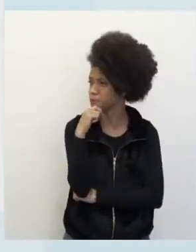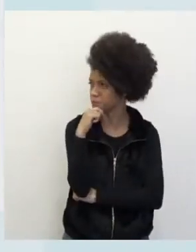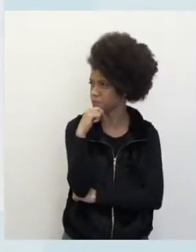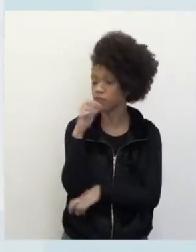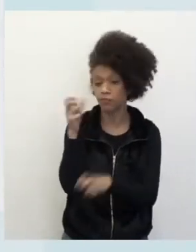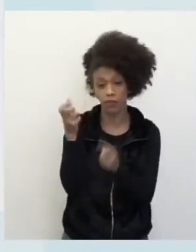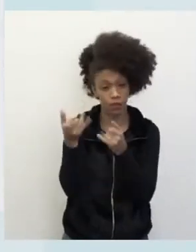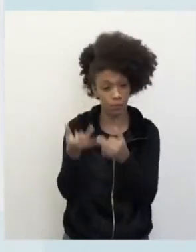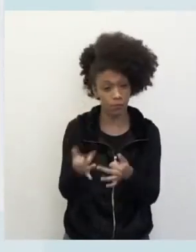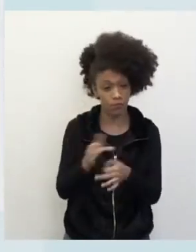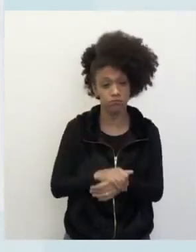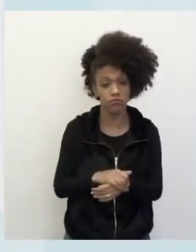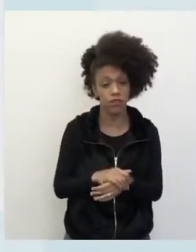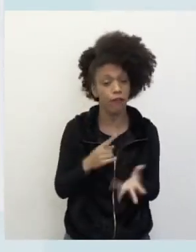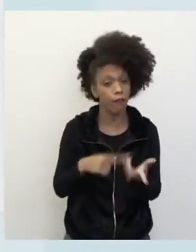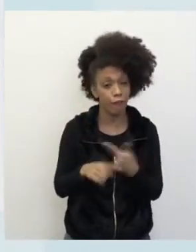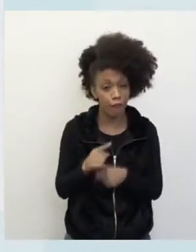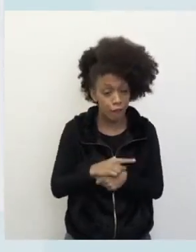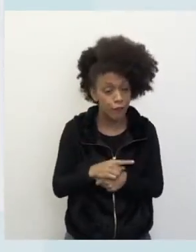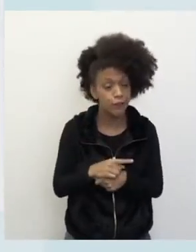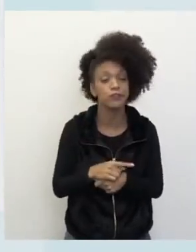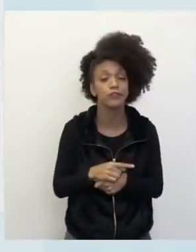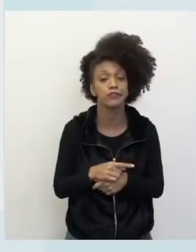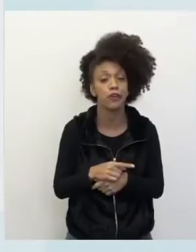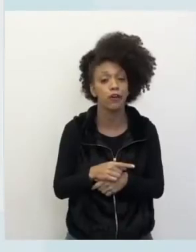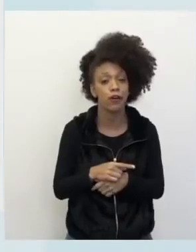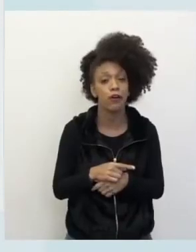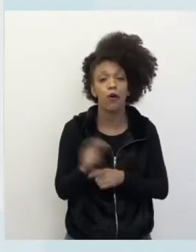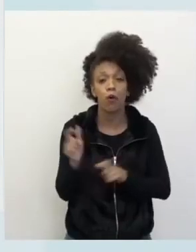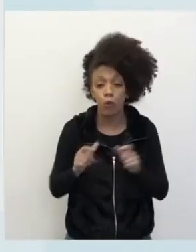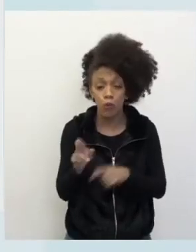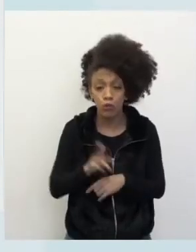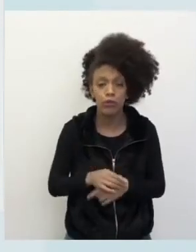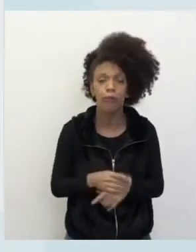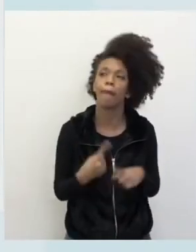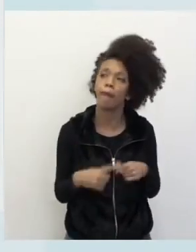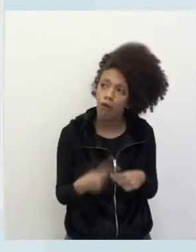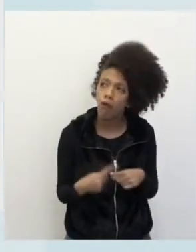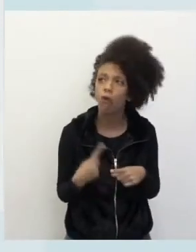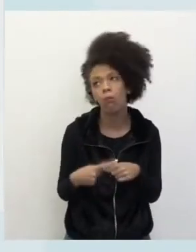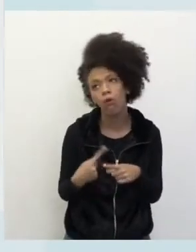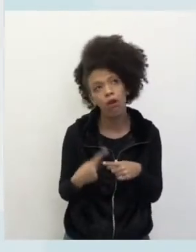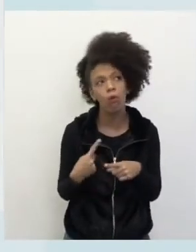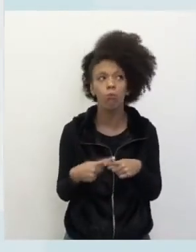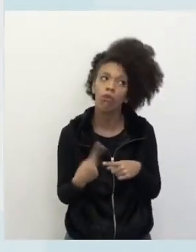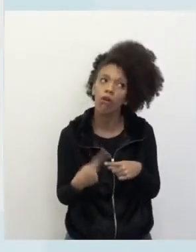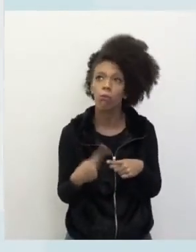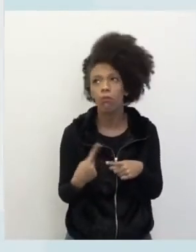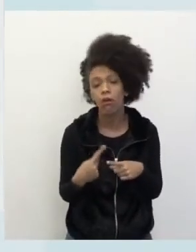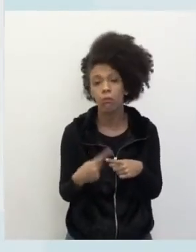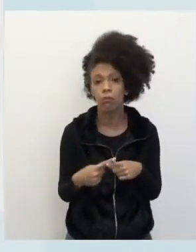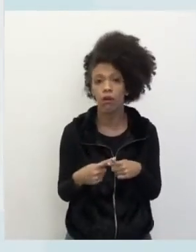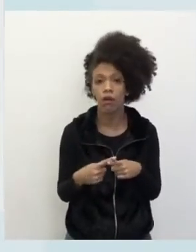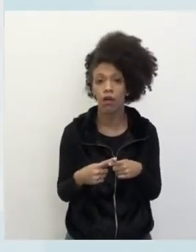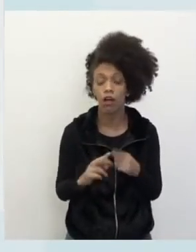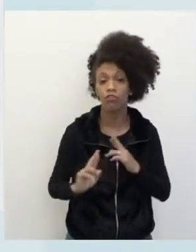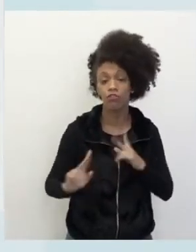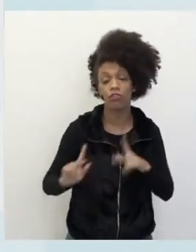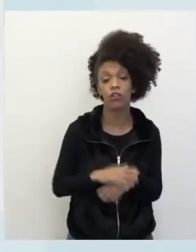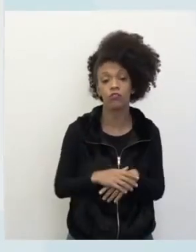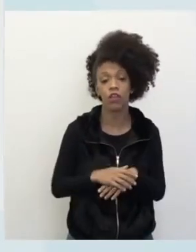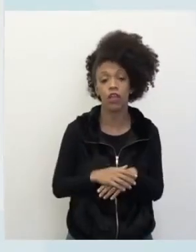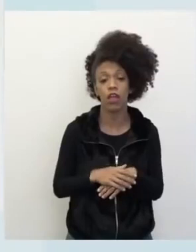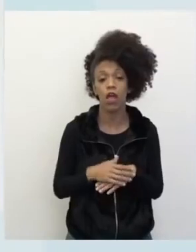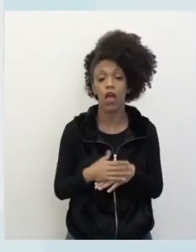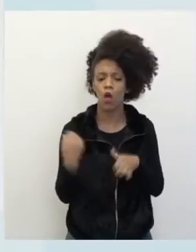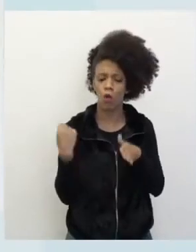Explicativas. Muitas pessoas usam porquê e a gente só fica no porquê. Porque você pode colocar diferente. Eu luto,